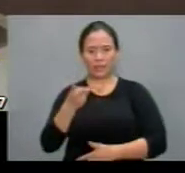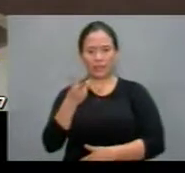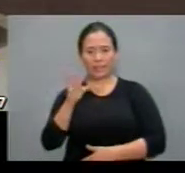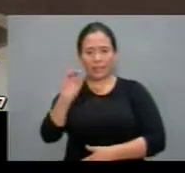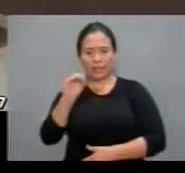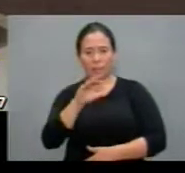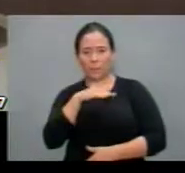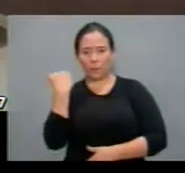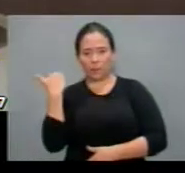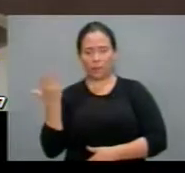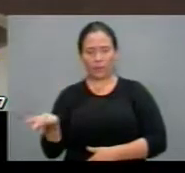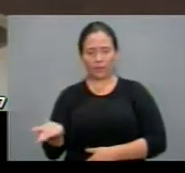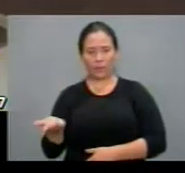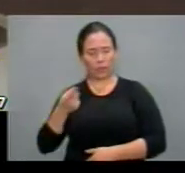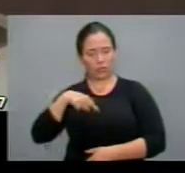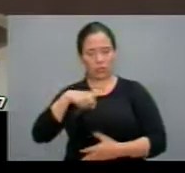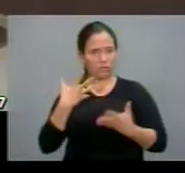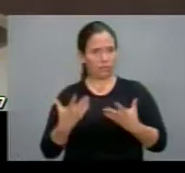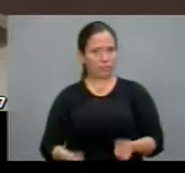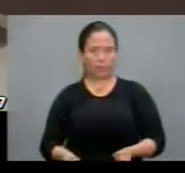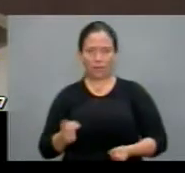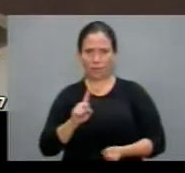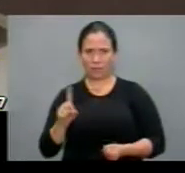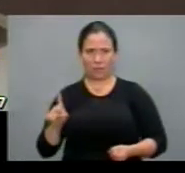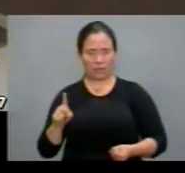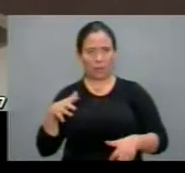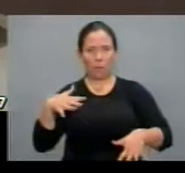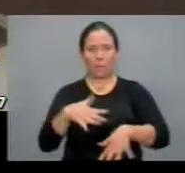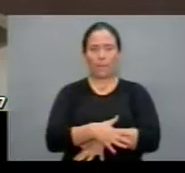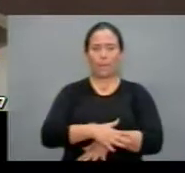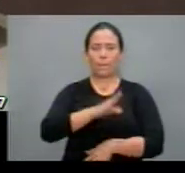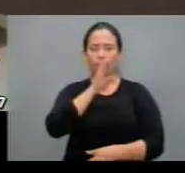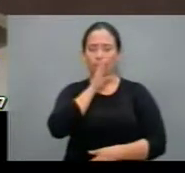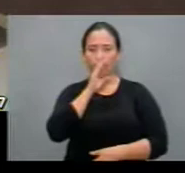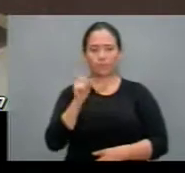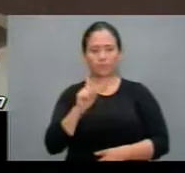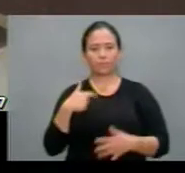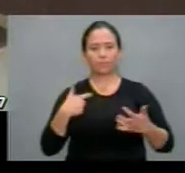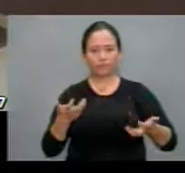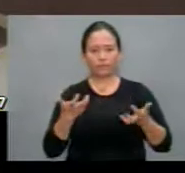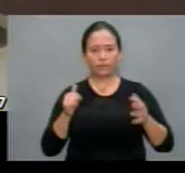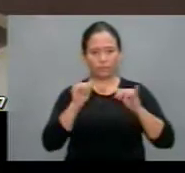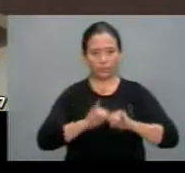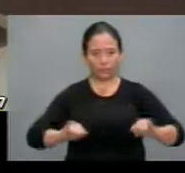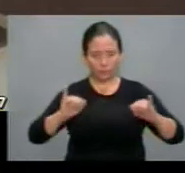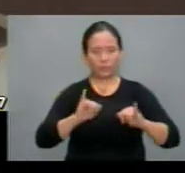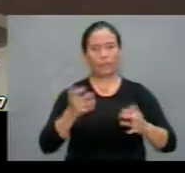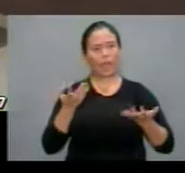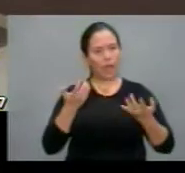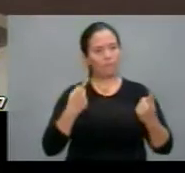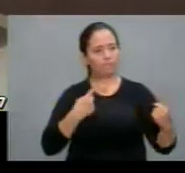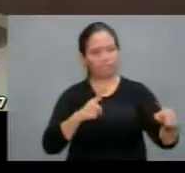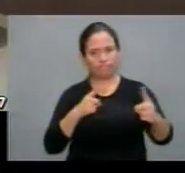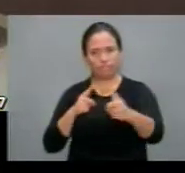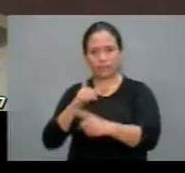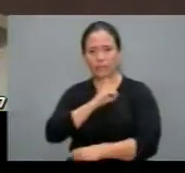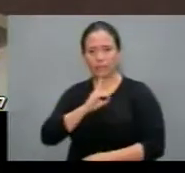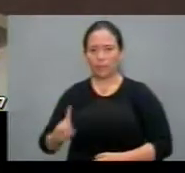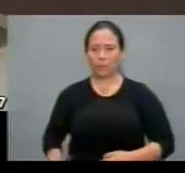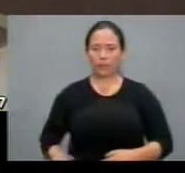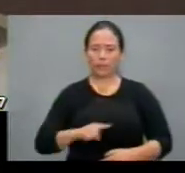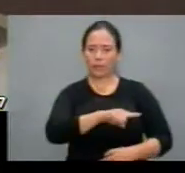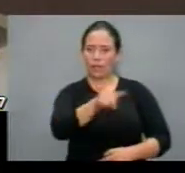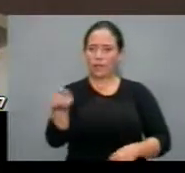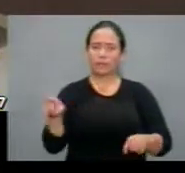Portanto, nós não podemos ser cúmplices pela omissão. Eu queria, sobretudo, provocar esta casa e toda a